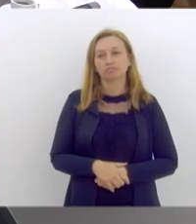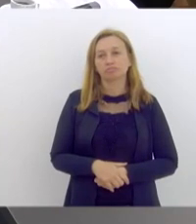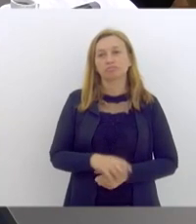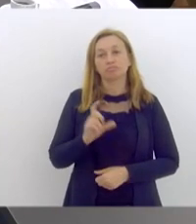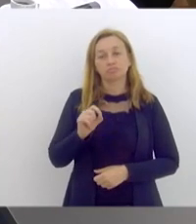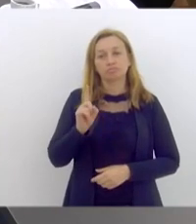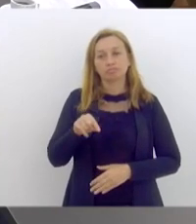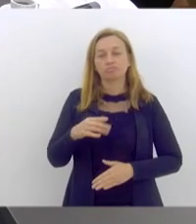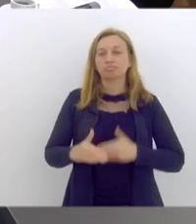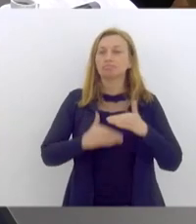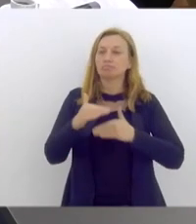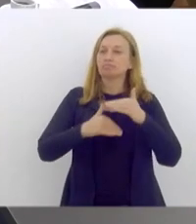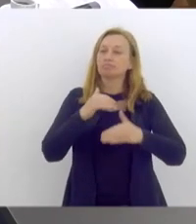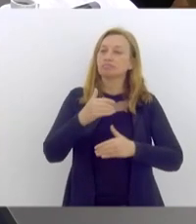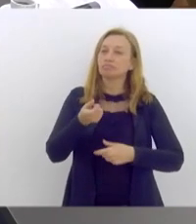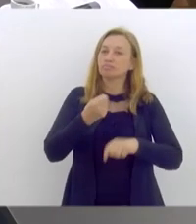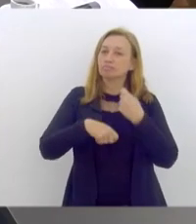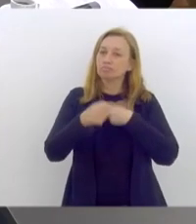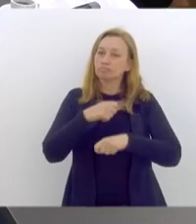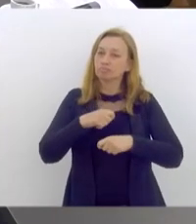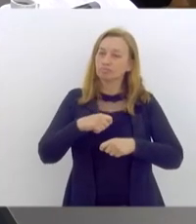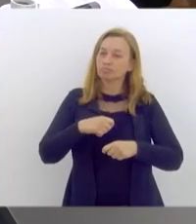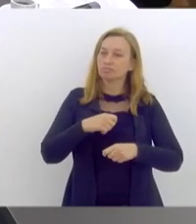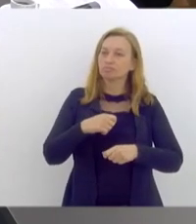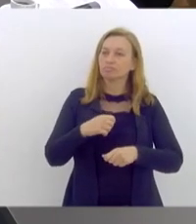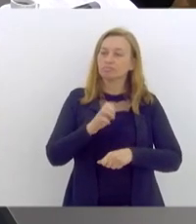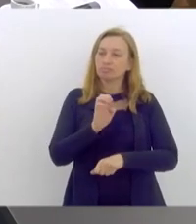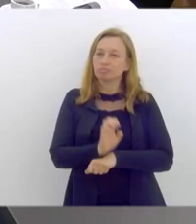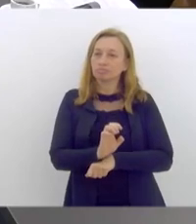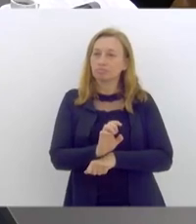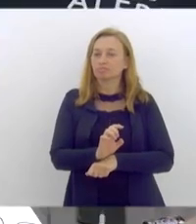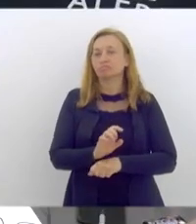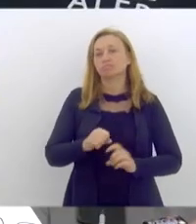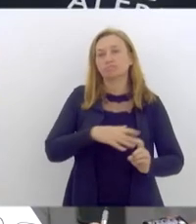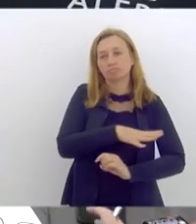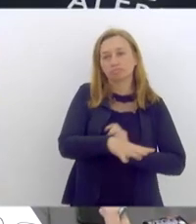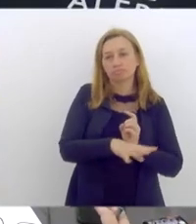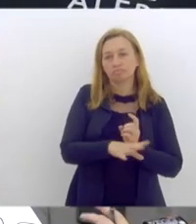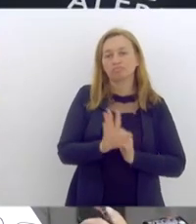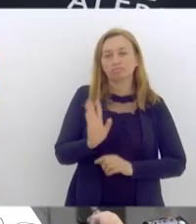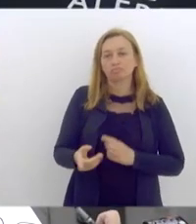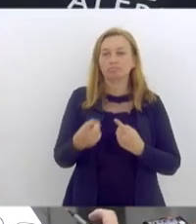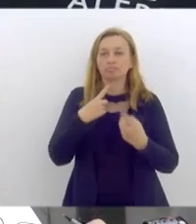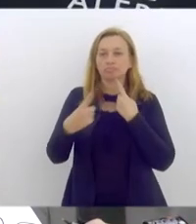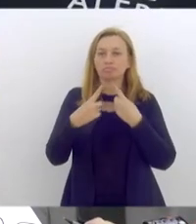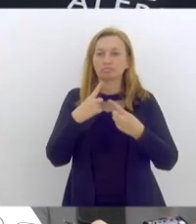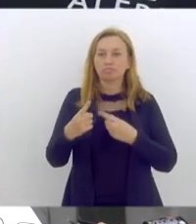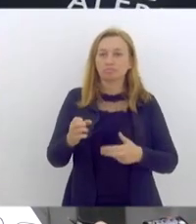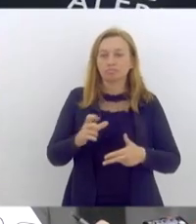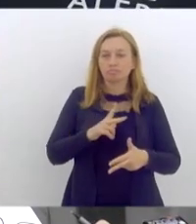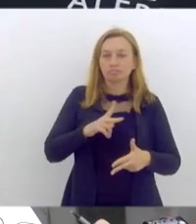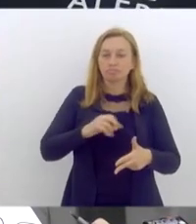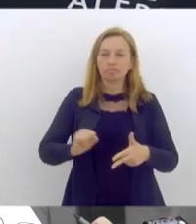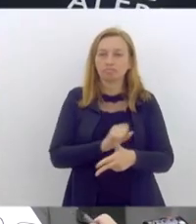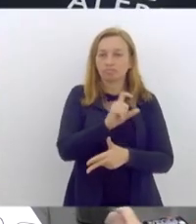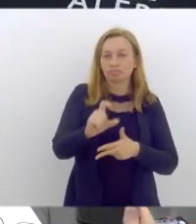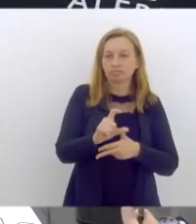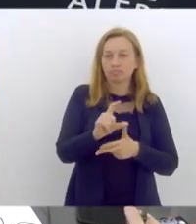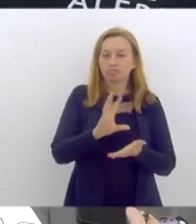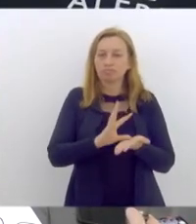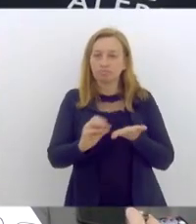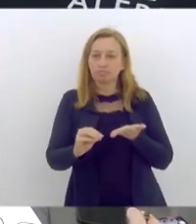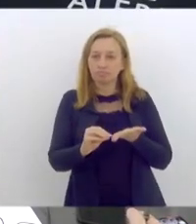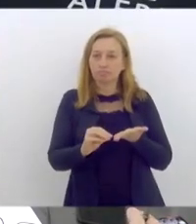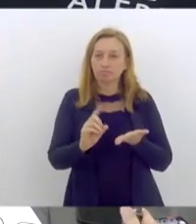é o desenvolvimento econômico social do nosso estado e já houve até uma discussão dentro do próprio executivo de uma ata que não